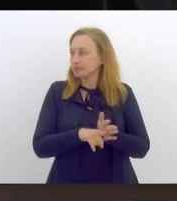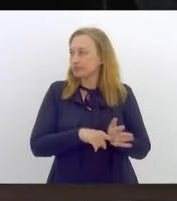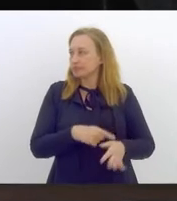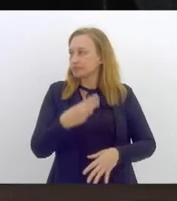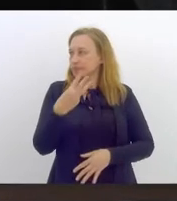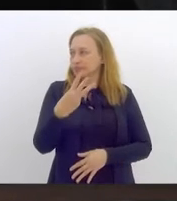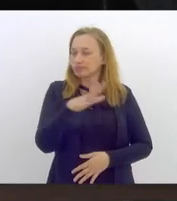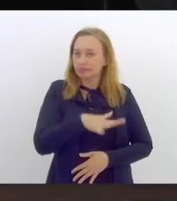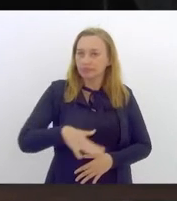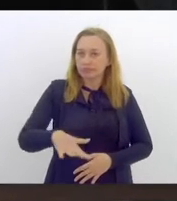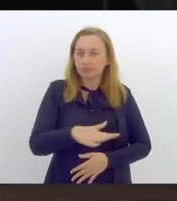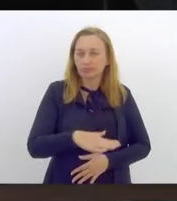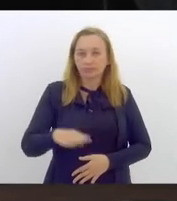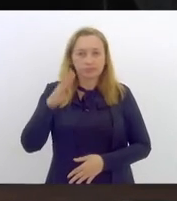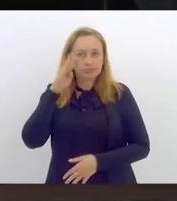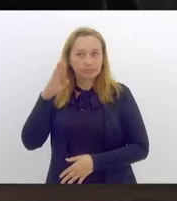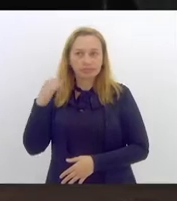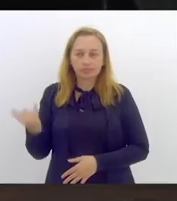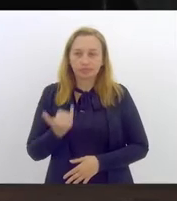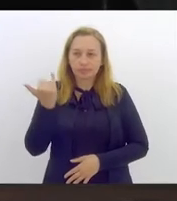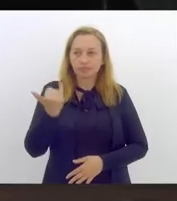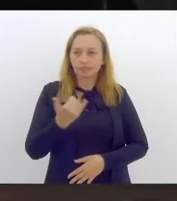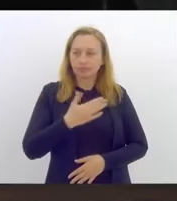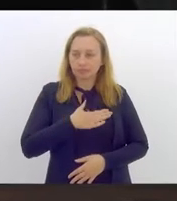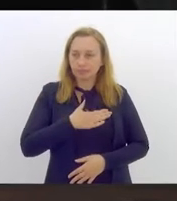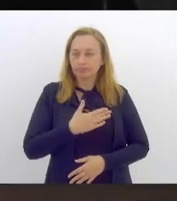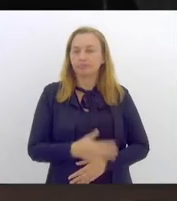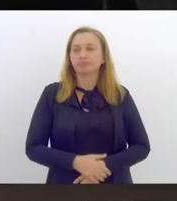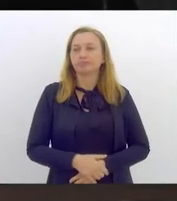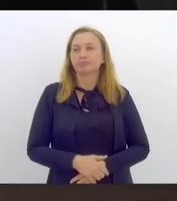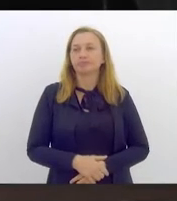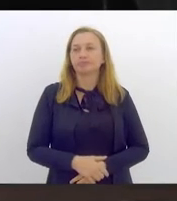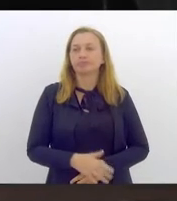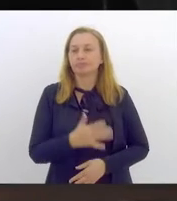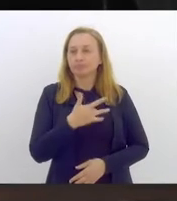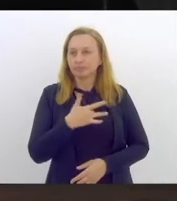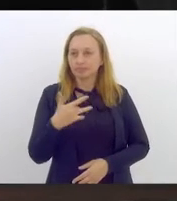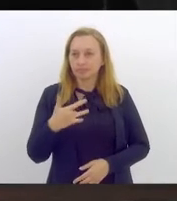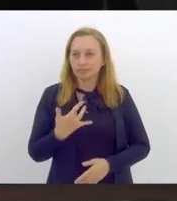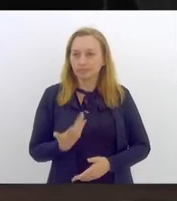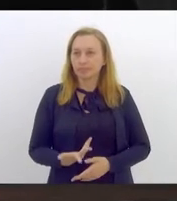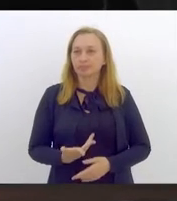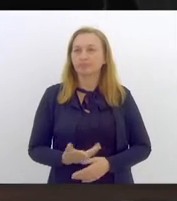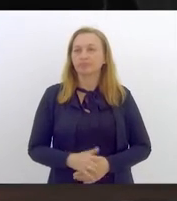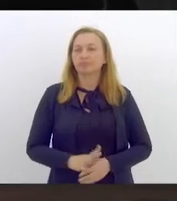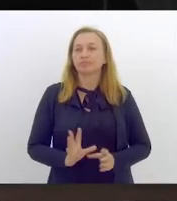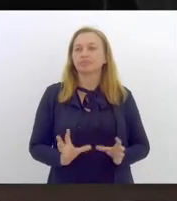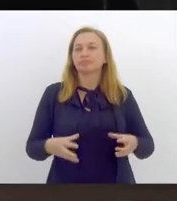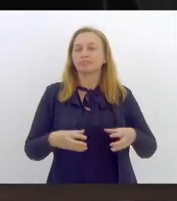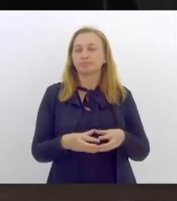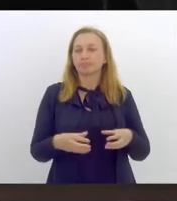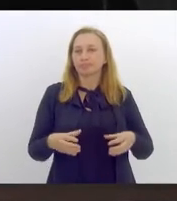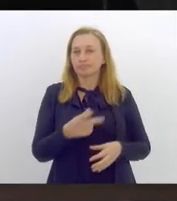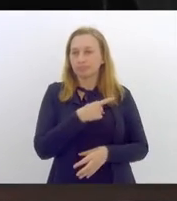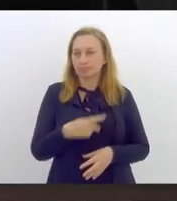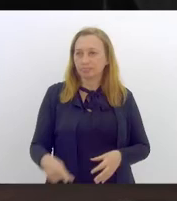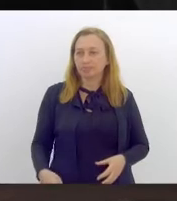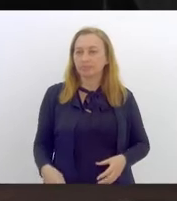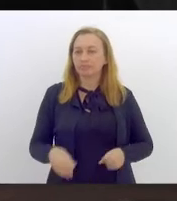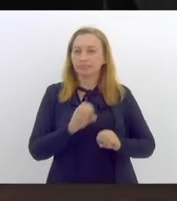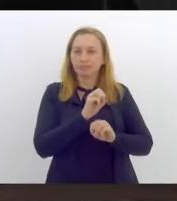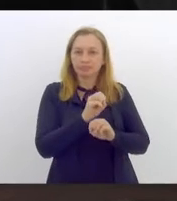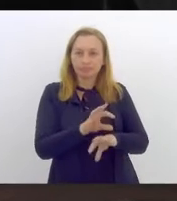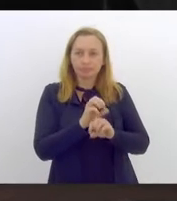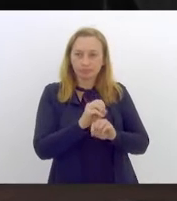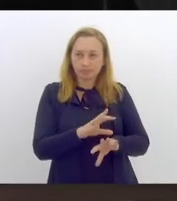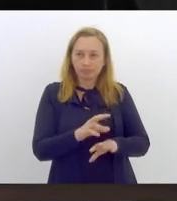áreas específicas e muito importantes para mim, que é a saúde, em razão de ser presidente da Comissão de Saúde, a educação, em